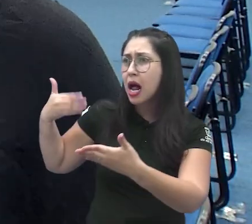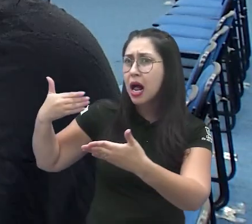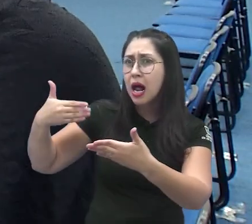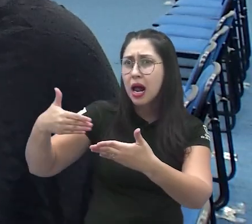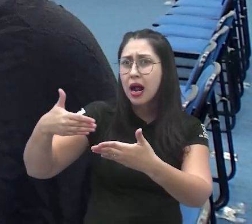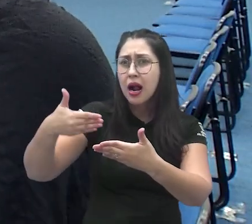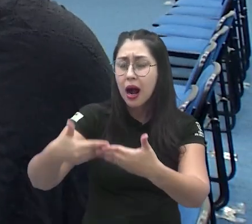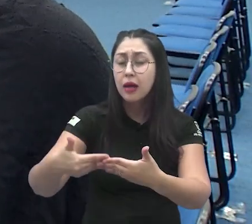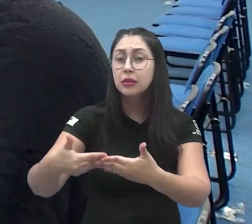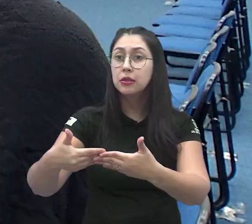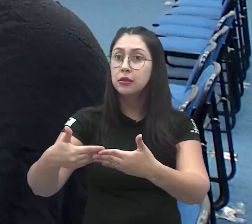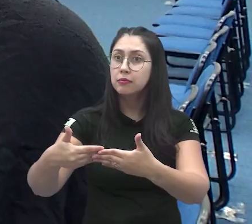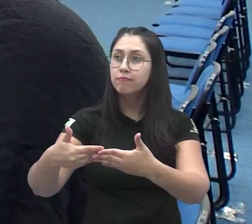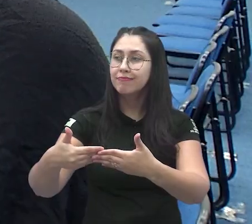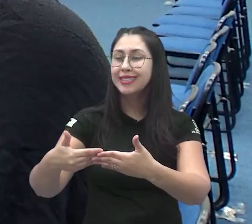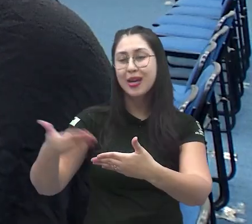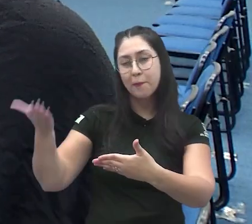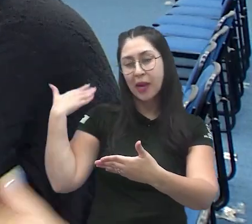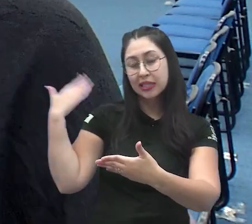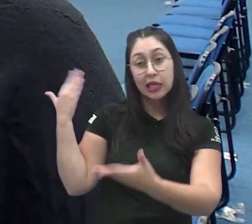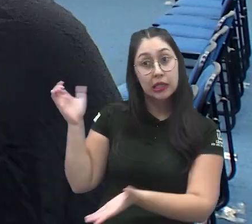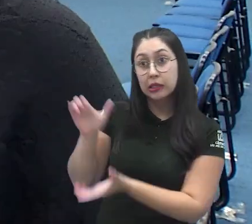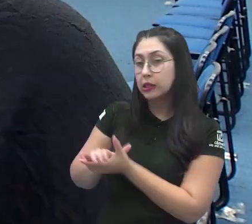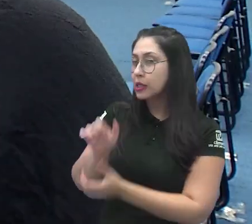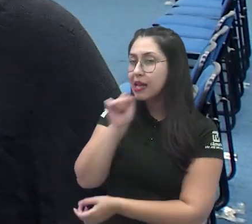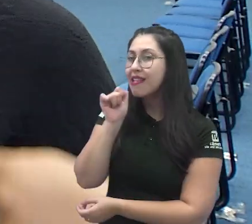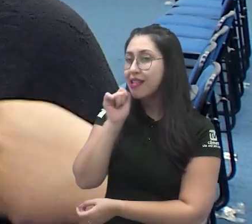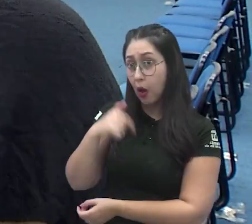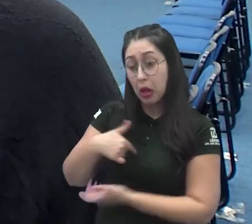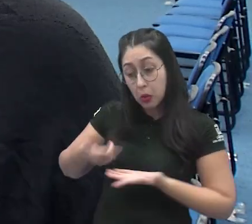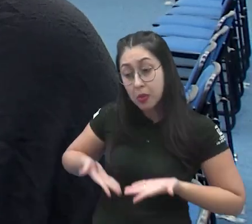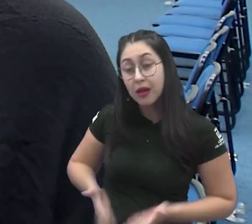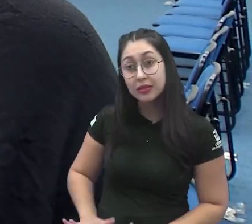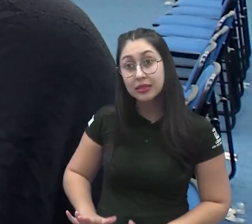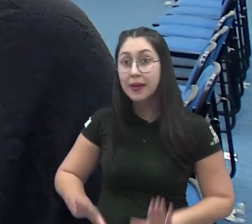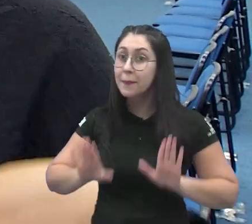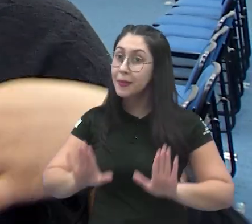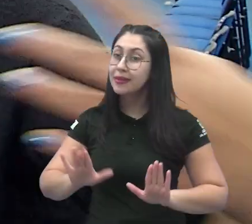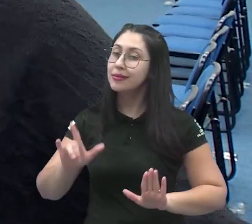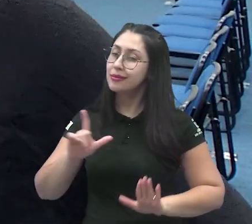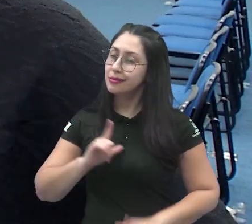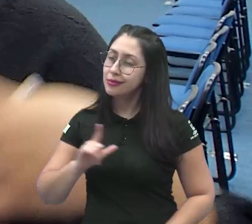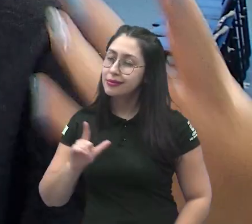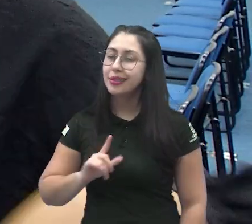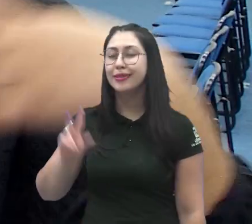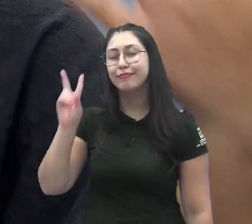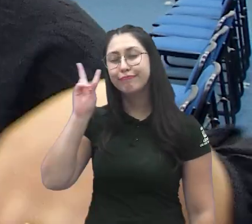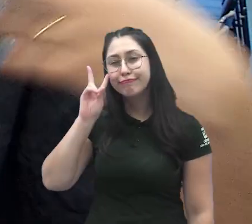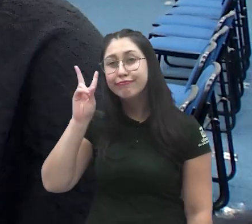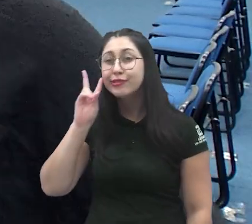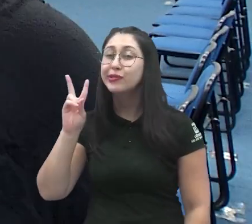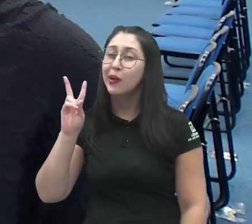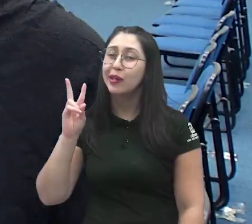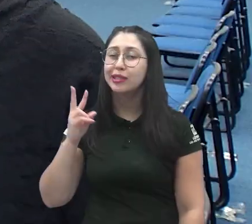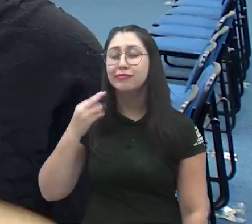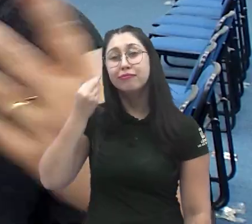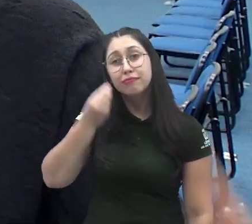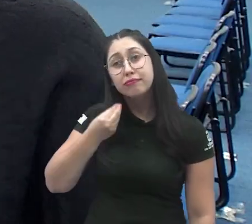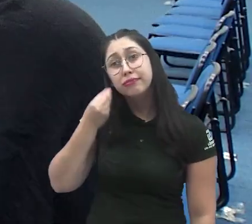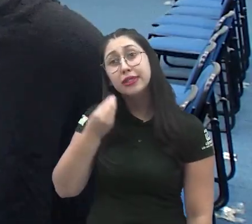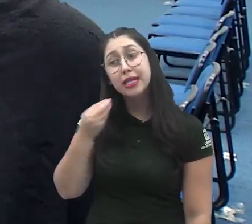desde o início, meus pais não eram casados ainda quando eu nasci, mas a gente tem algumas